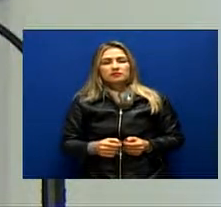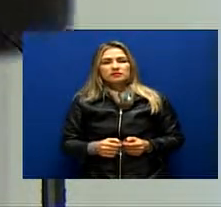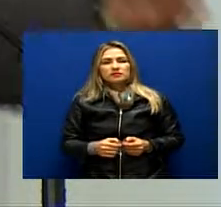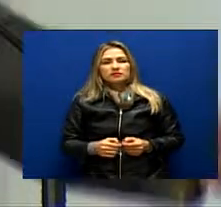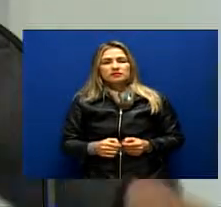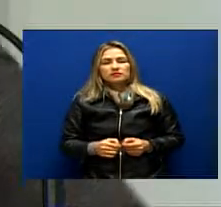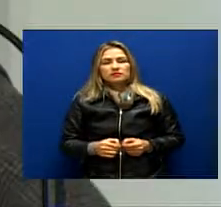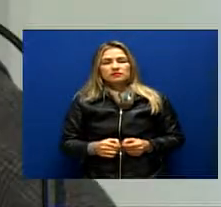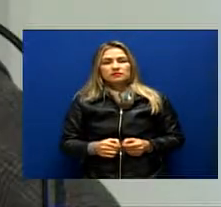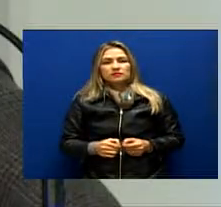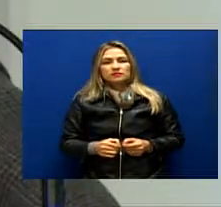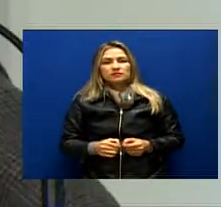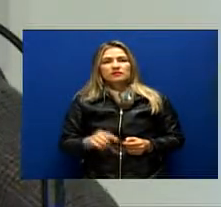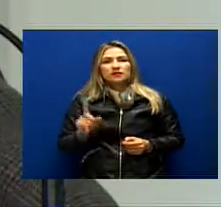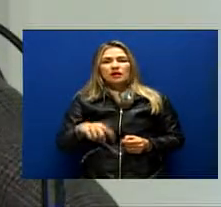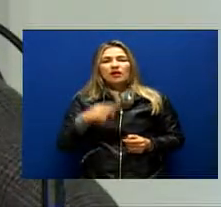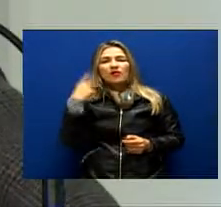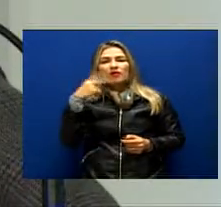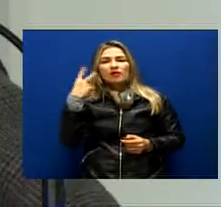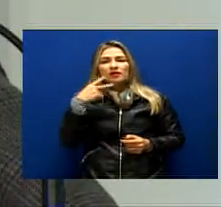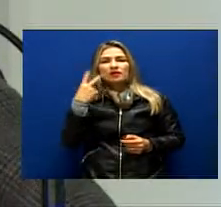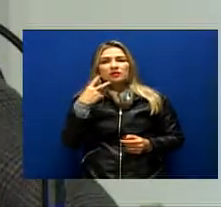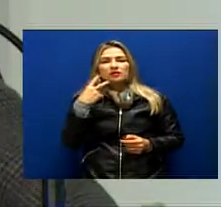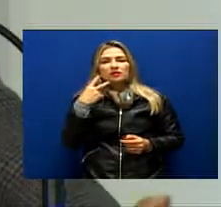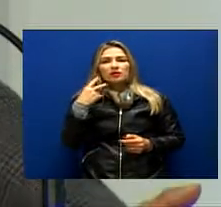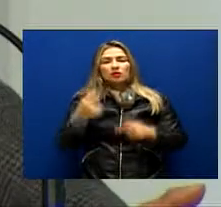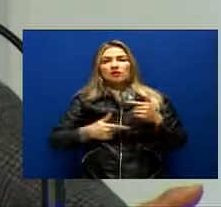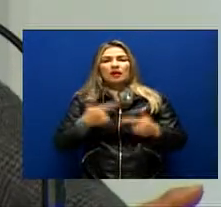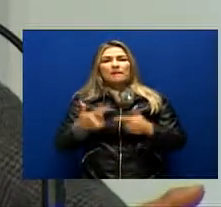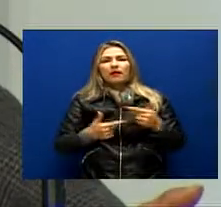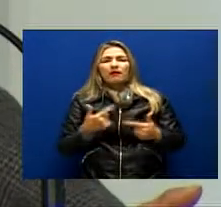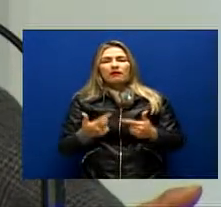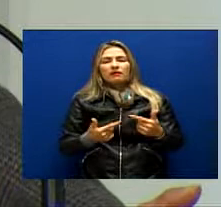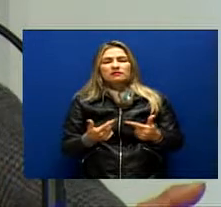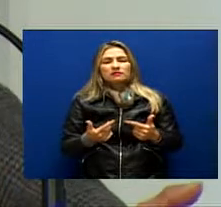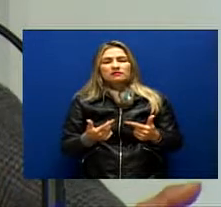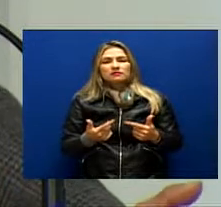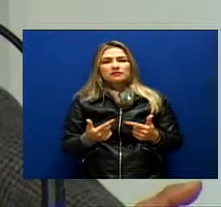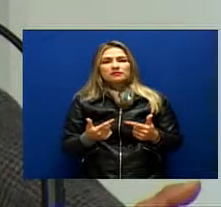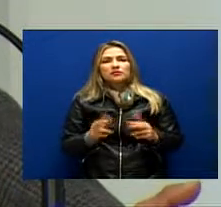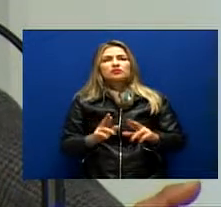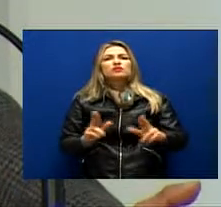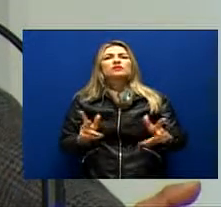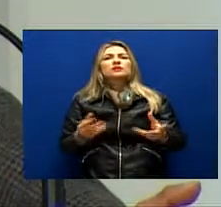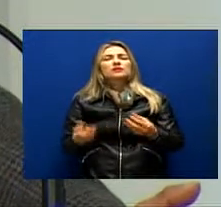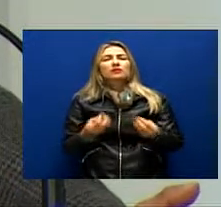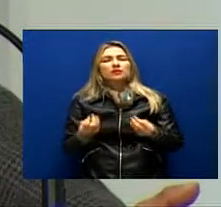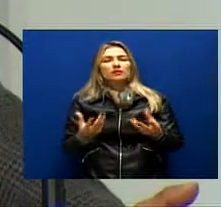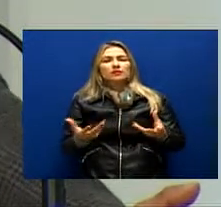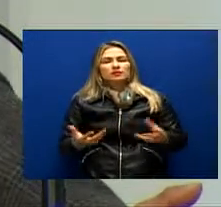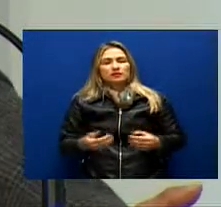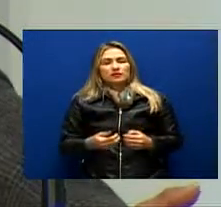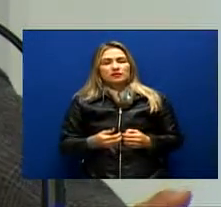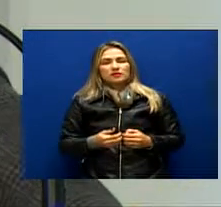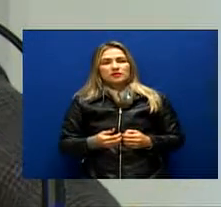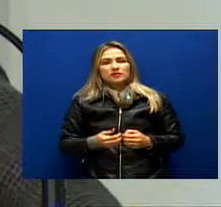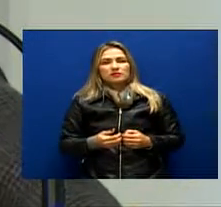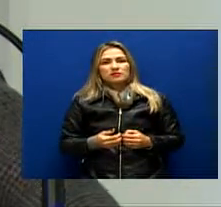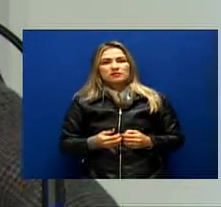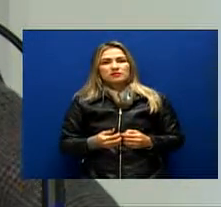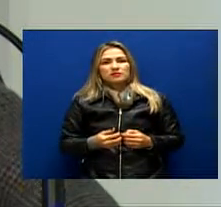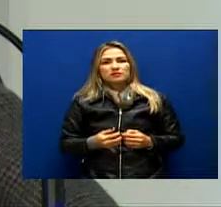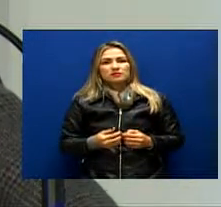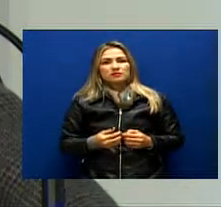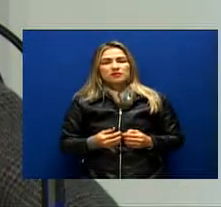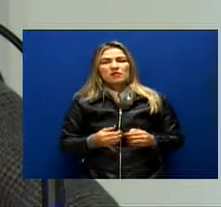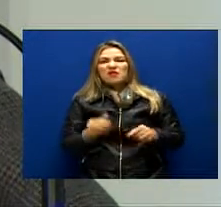alguma diferença para o vereador Pérez? Não, é opção dele, ele usou, é direito dele. Eu vou questioná-lo?